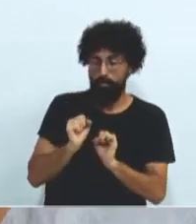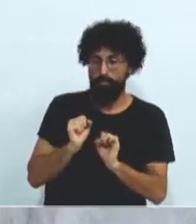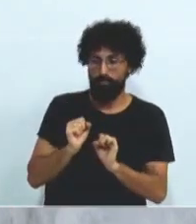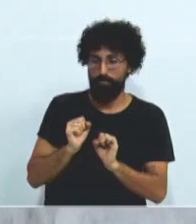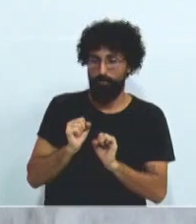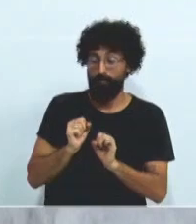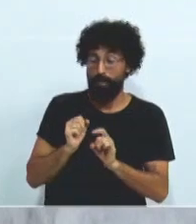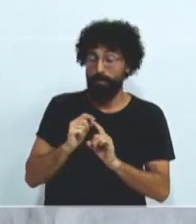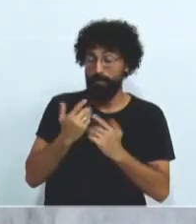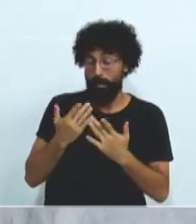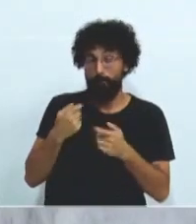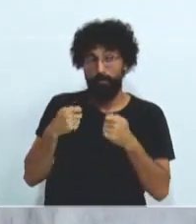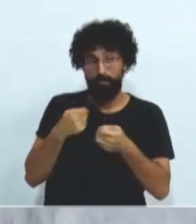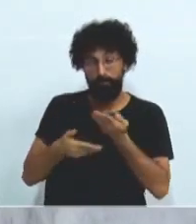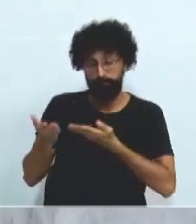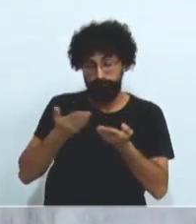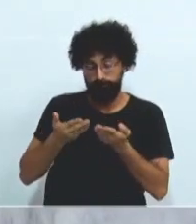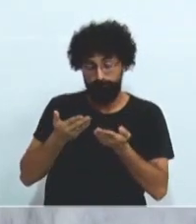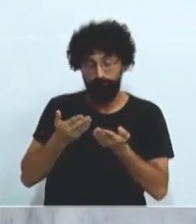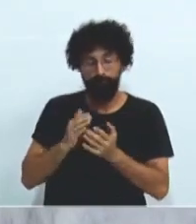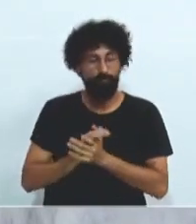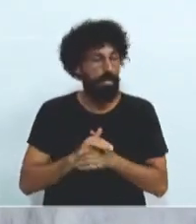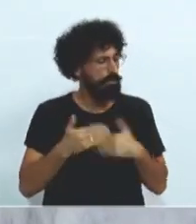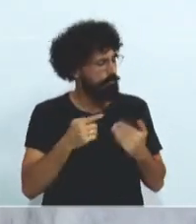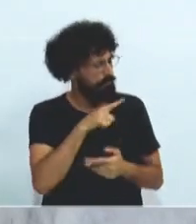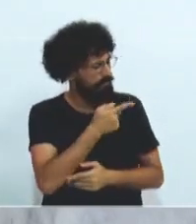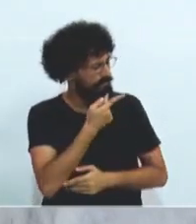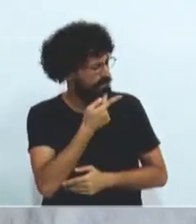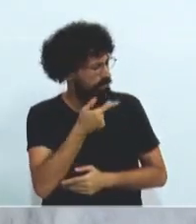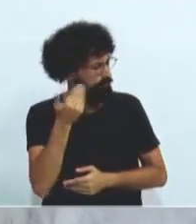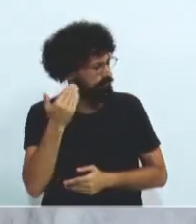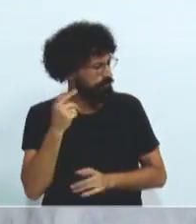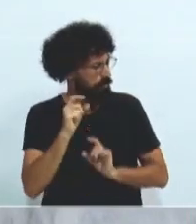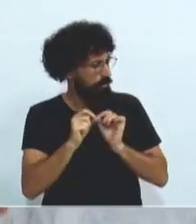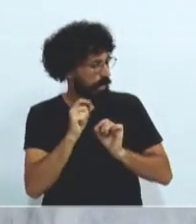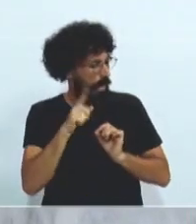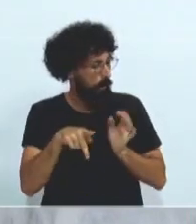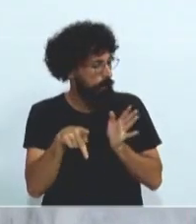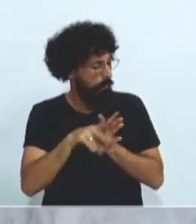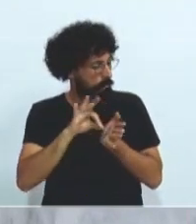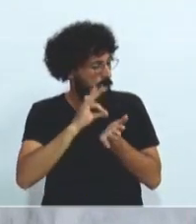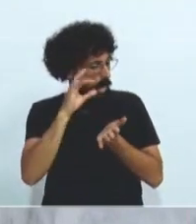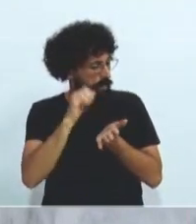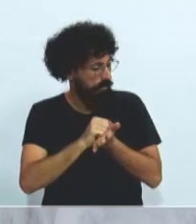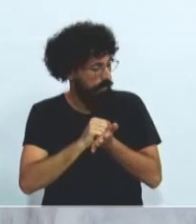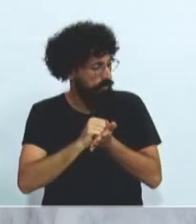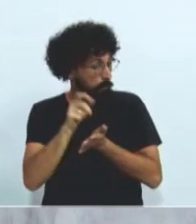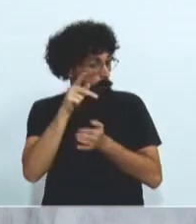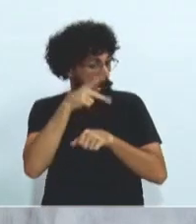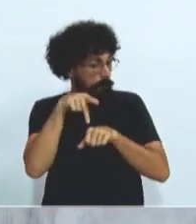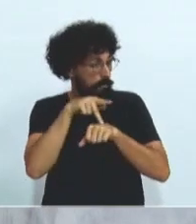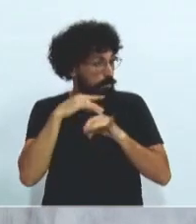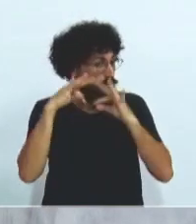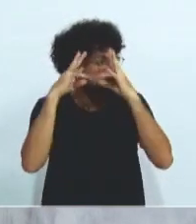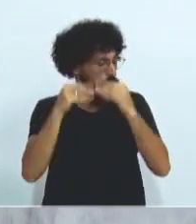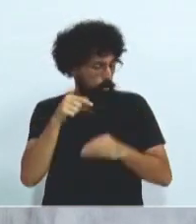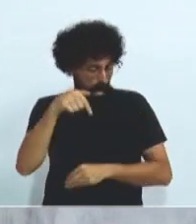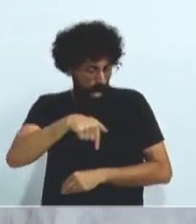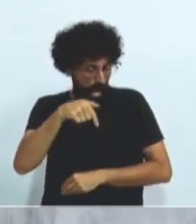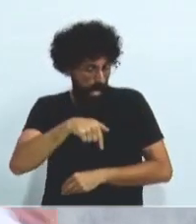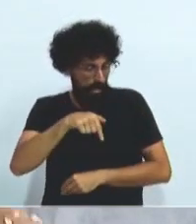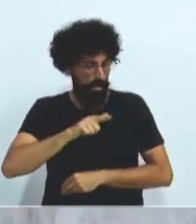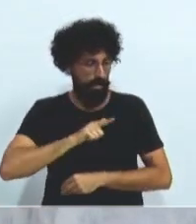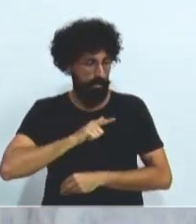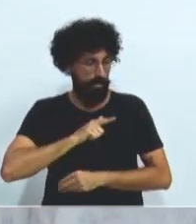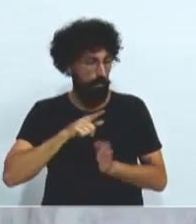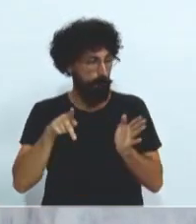facilidade vem daquilo que a senhora falou há algum tempo. O cadastro é um cadastro único para todo o país. Então, a cidade tendo o banco